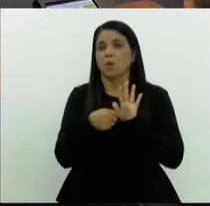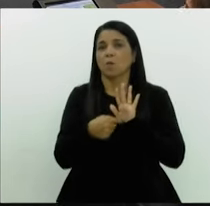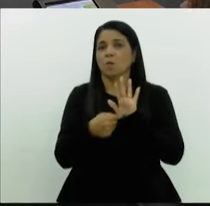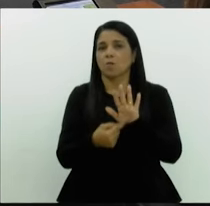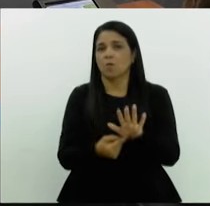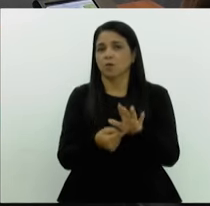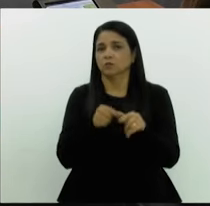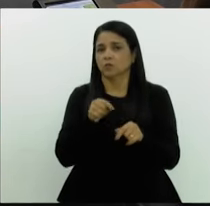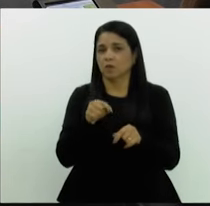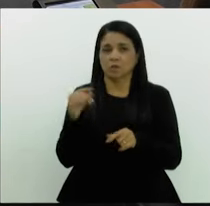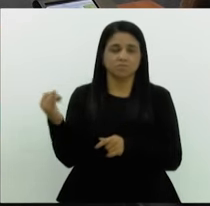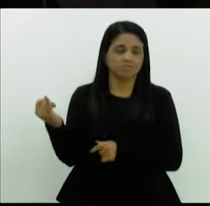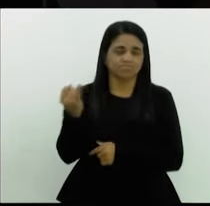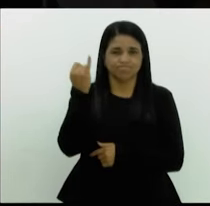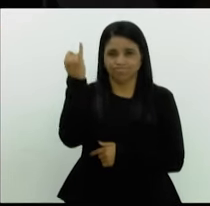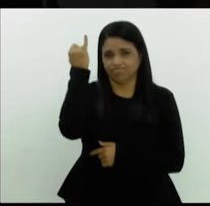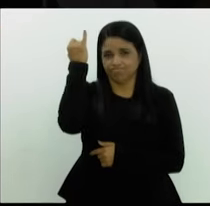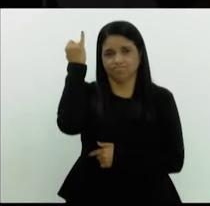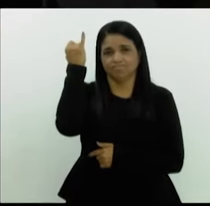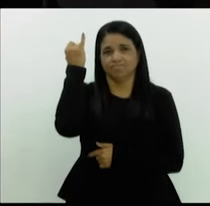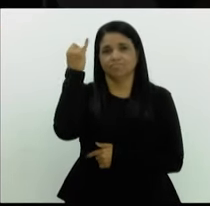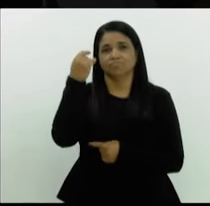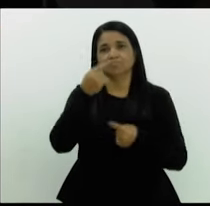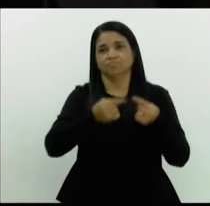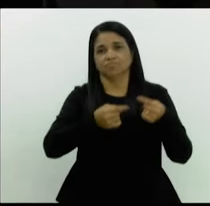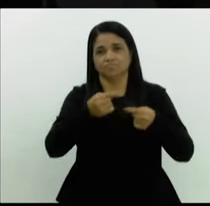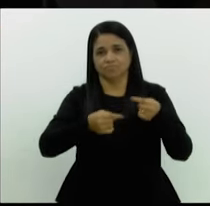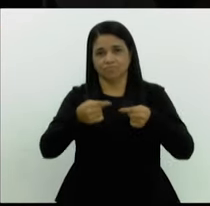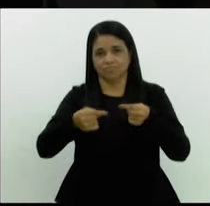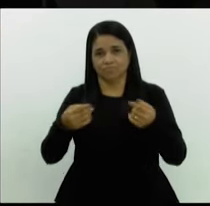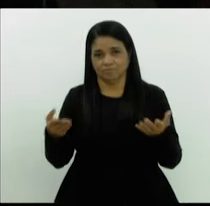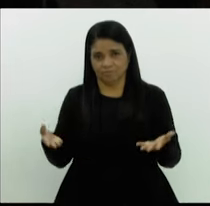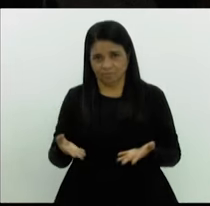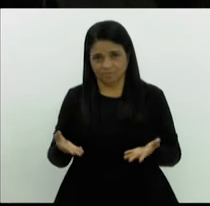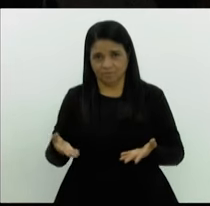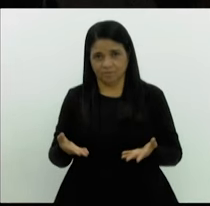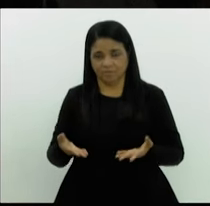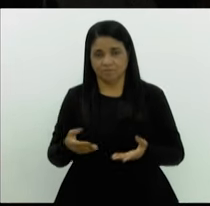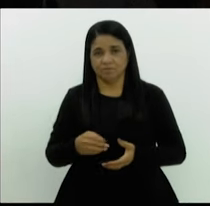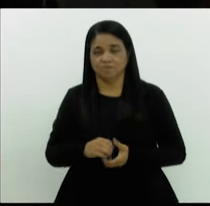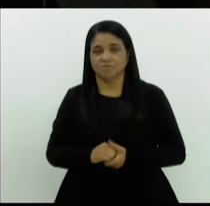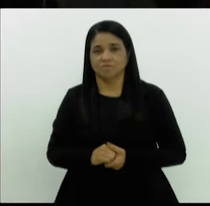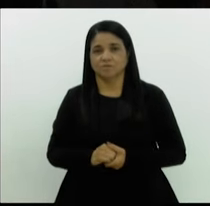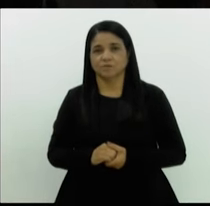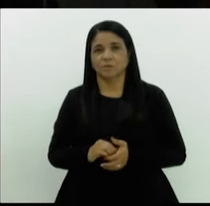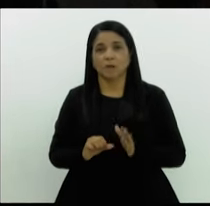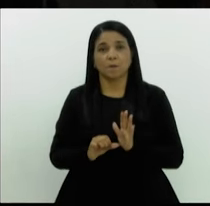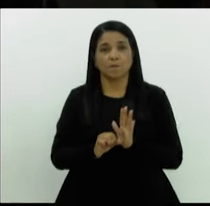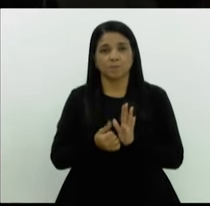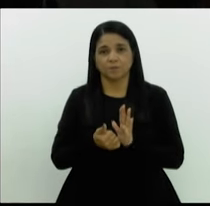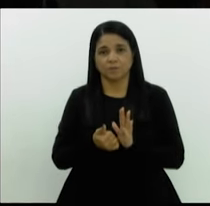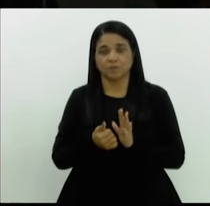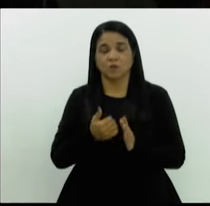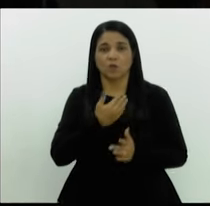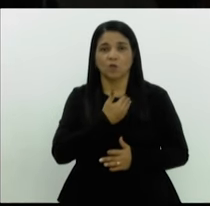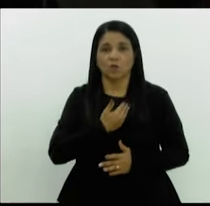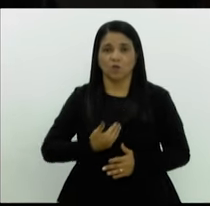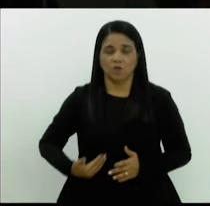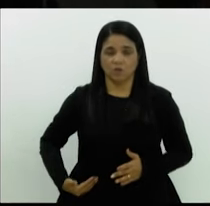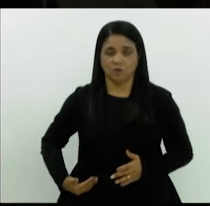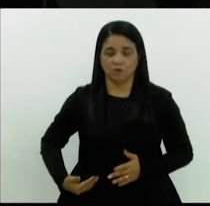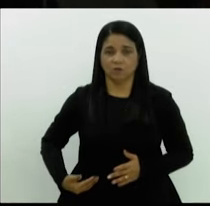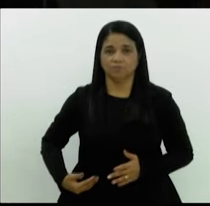considera fundamentais desse debate que a gente está fazendo aqui. Primeiro, o governo